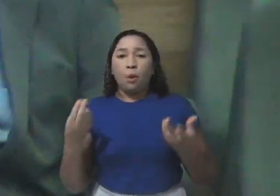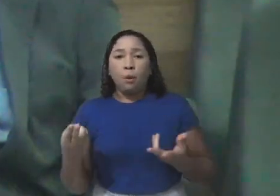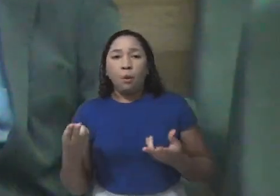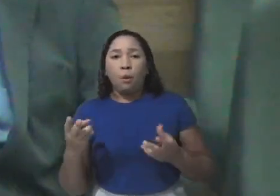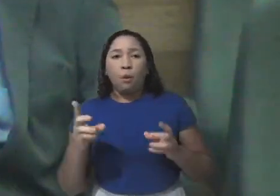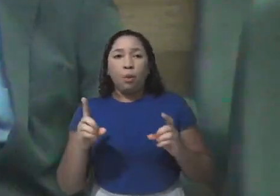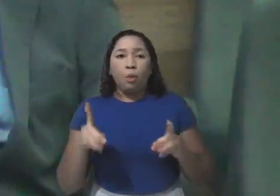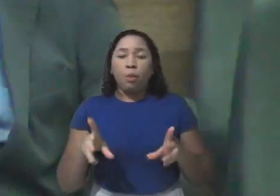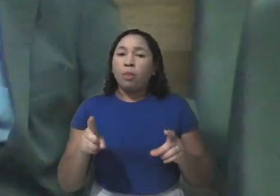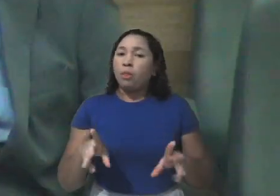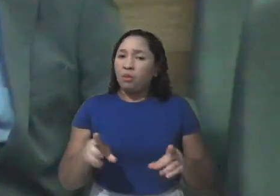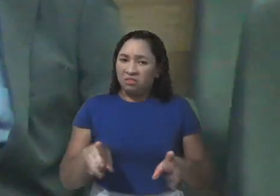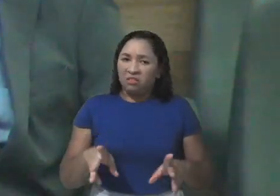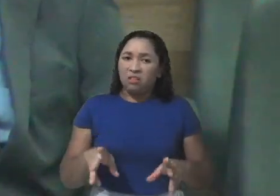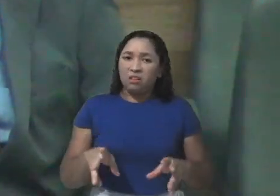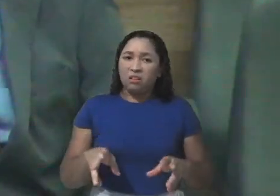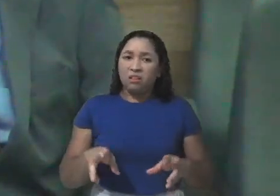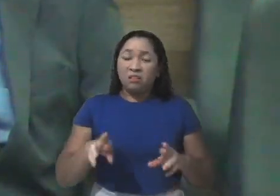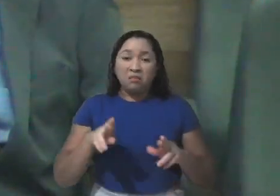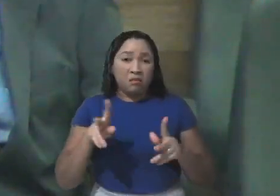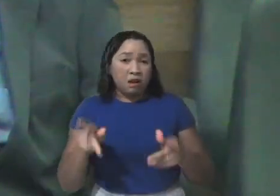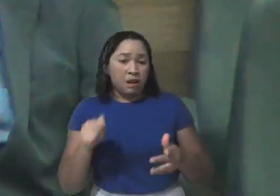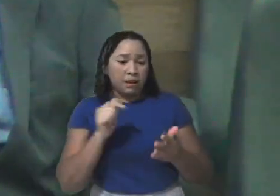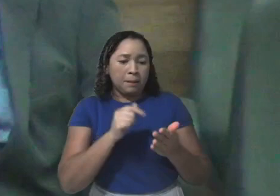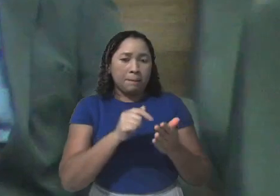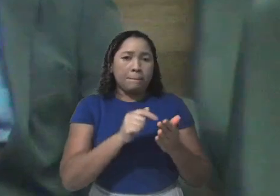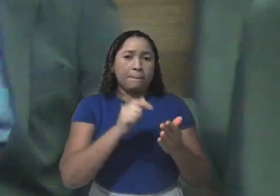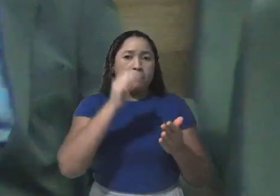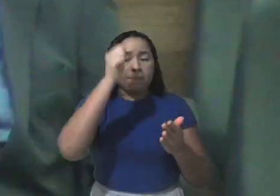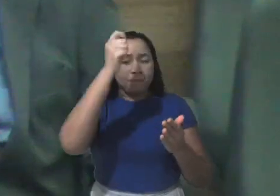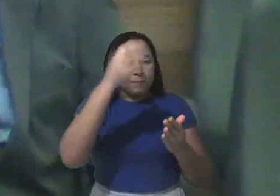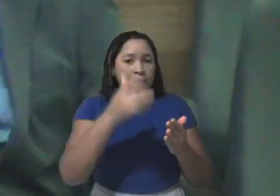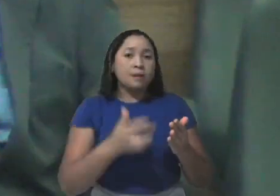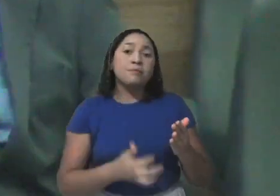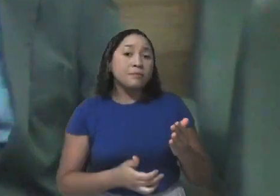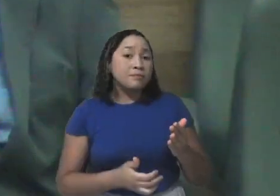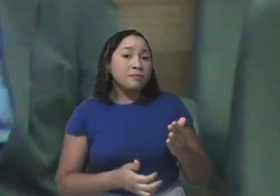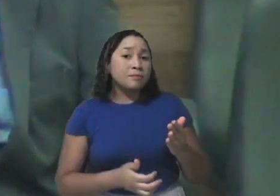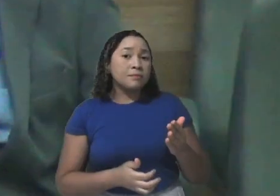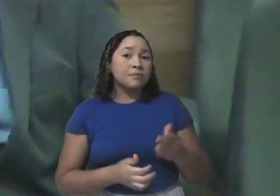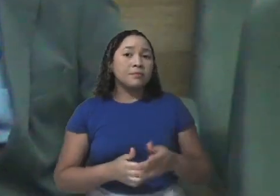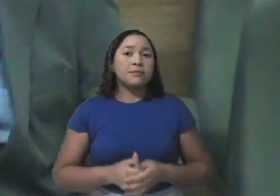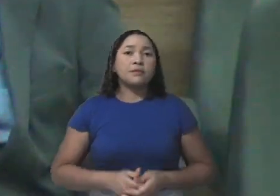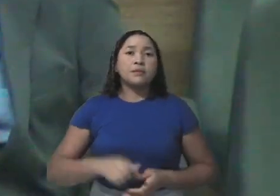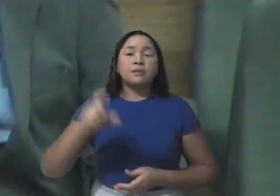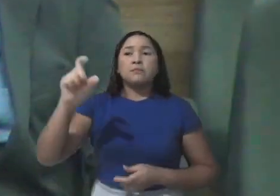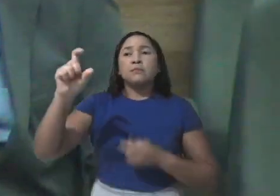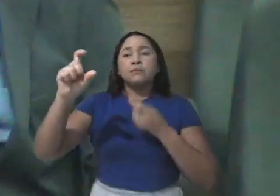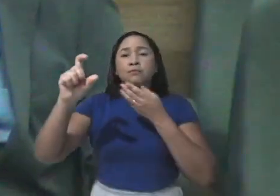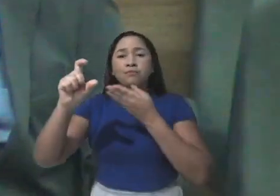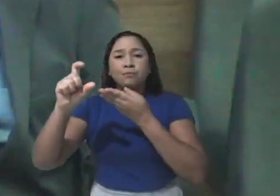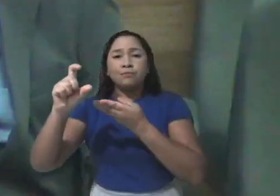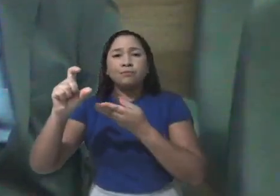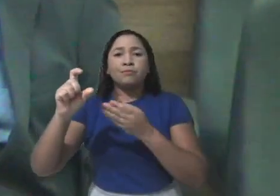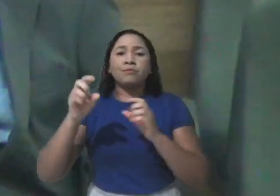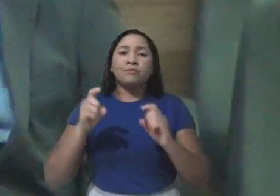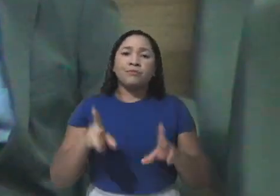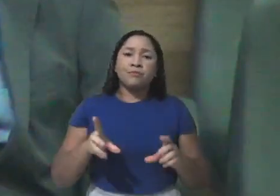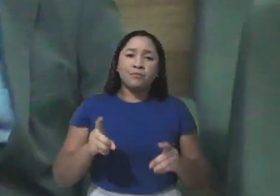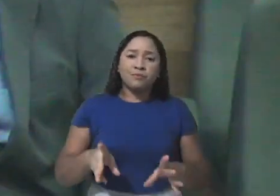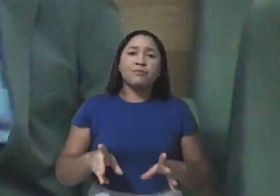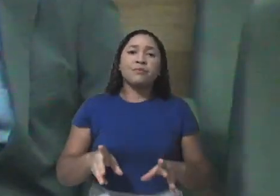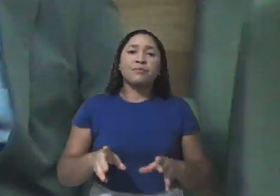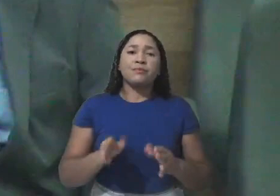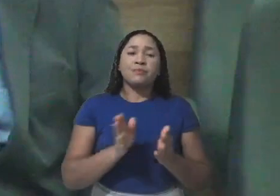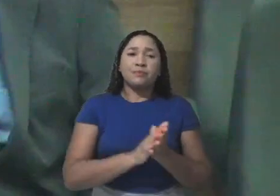é a interpretação de forma organizada das doutrinas bíblicas. O credo